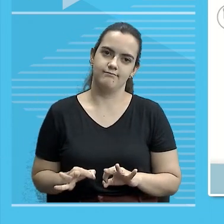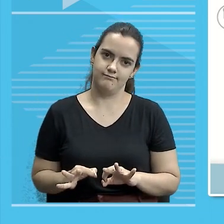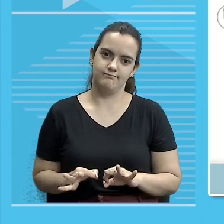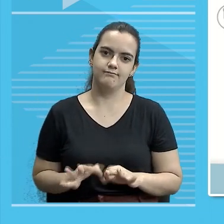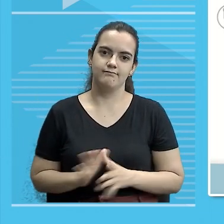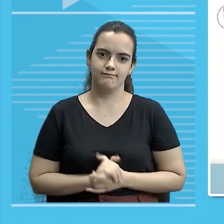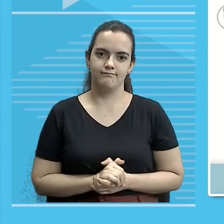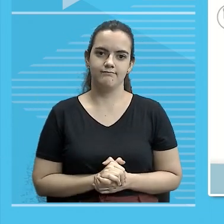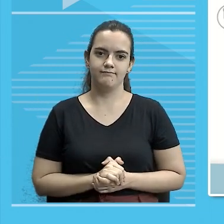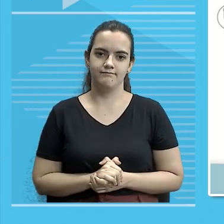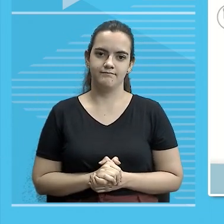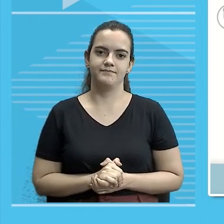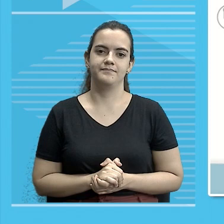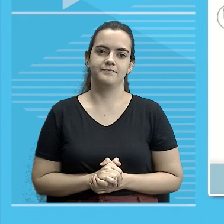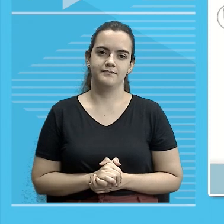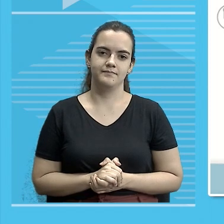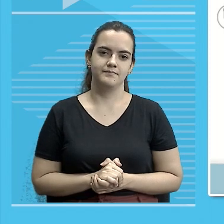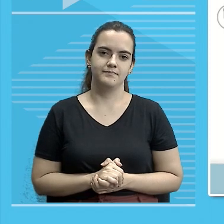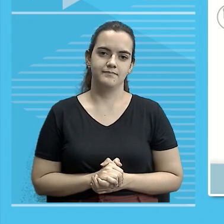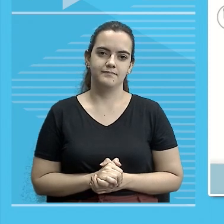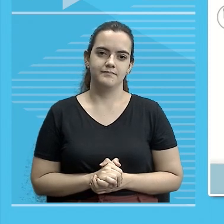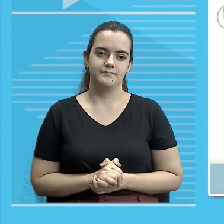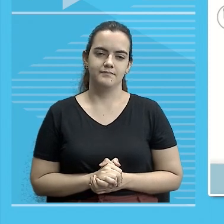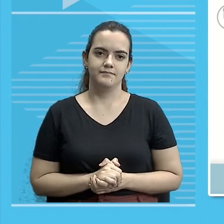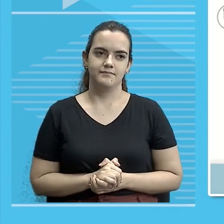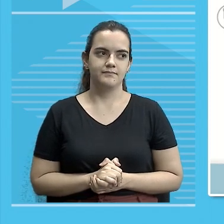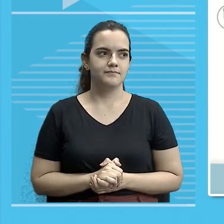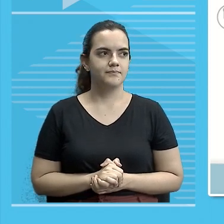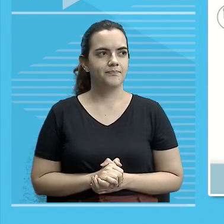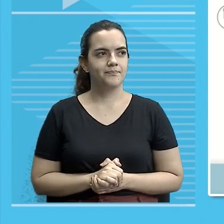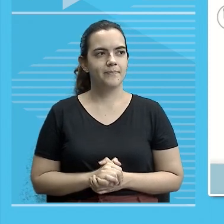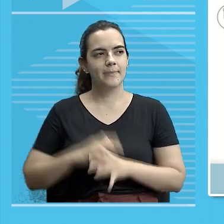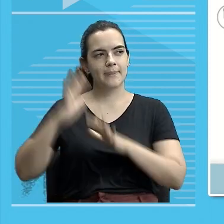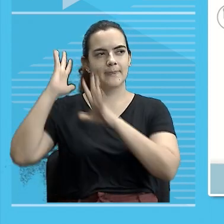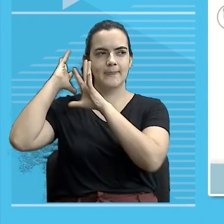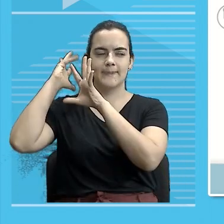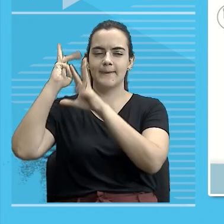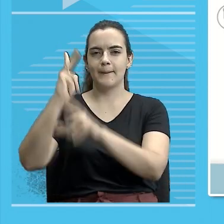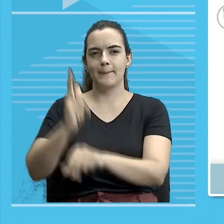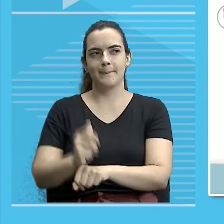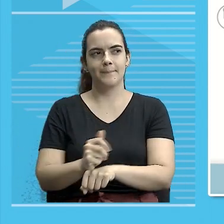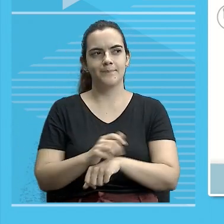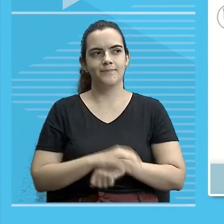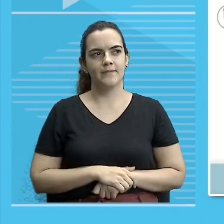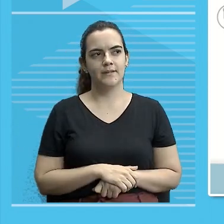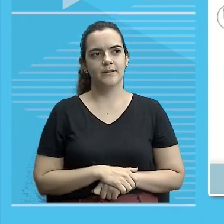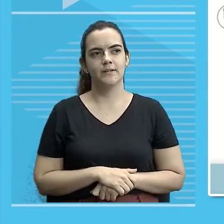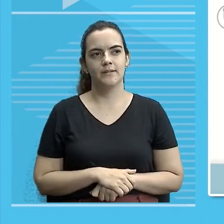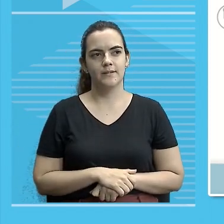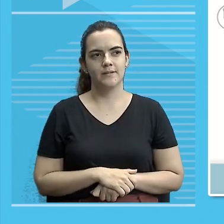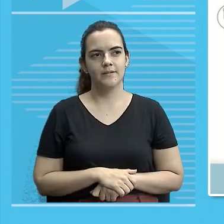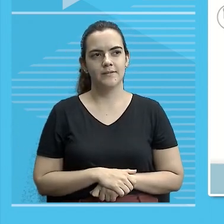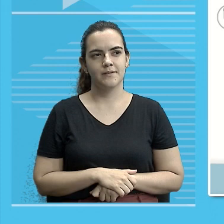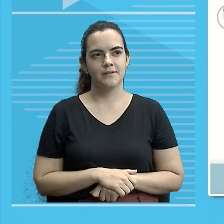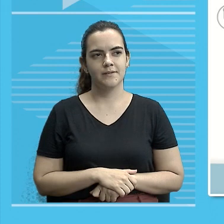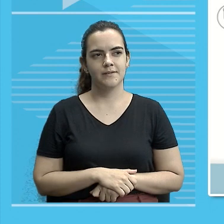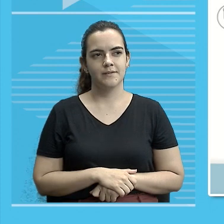Ok meus queridos Então tá aí foi a revisão revisão